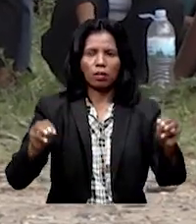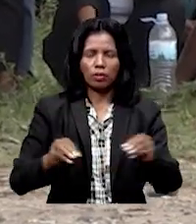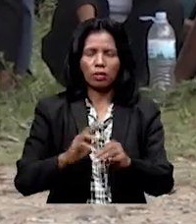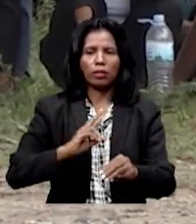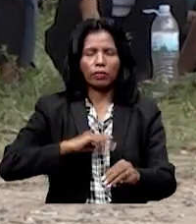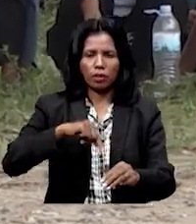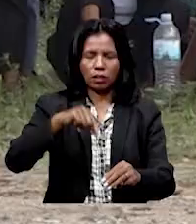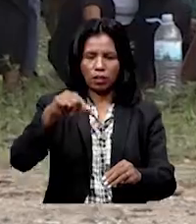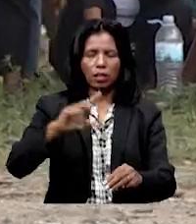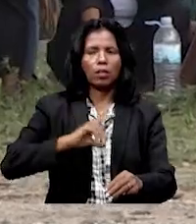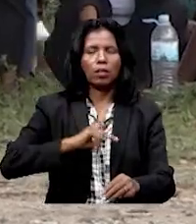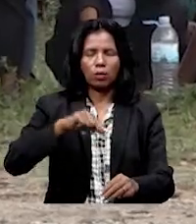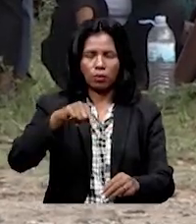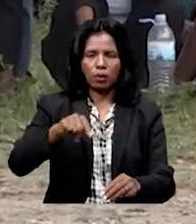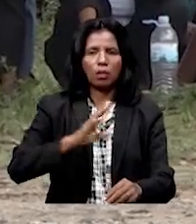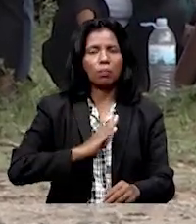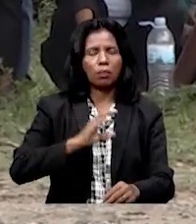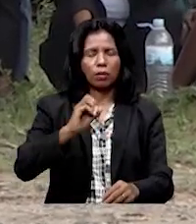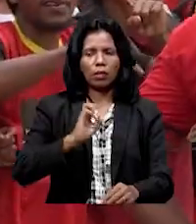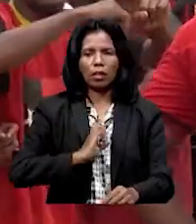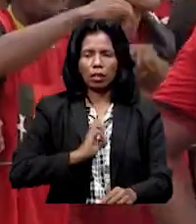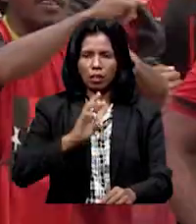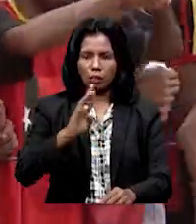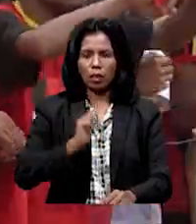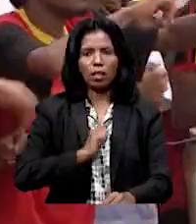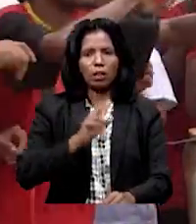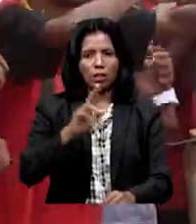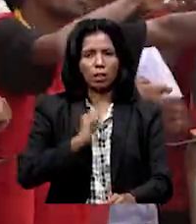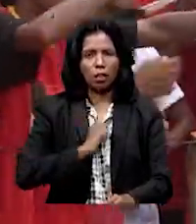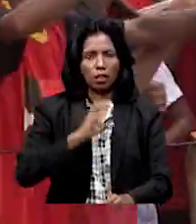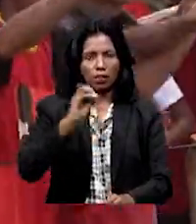Vikeke, Lauten, Bobonaro, Ermera, Aileu,